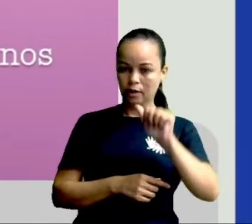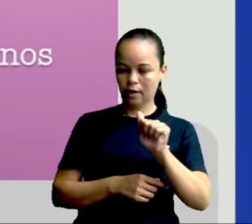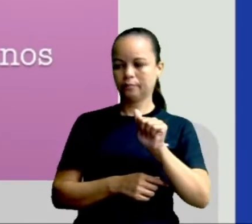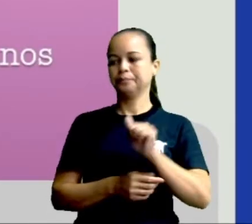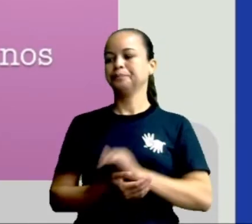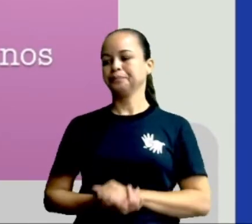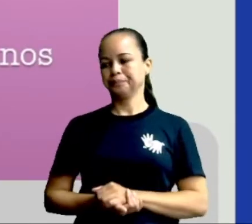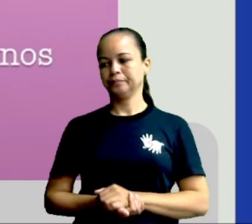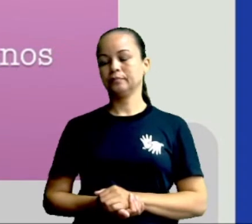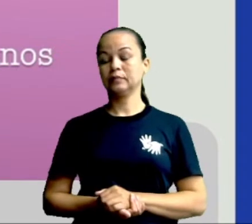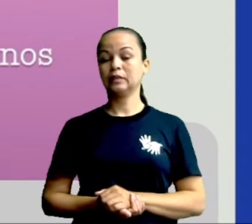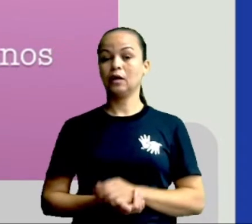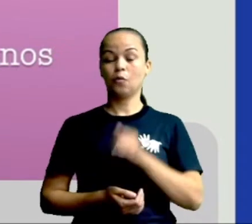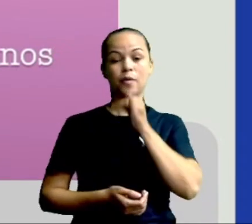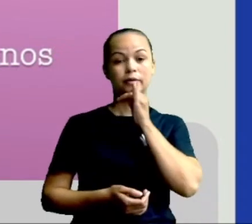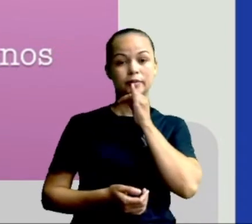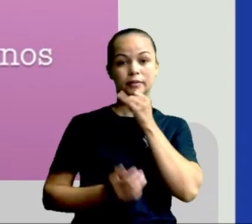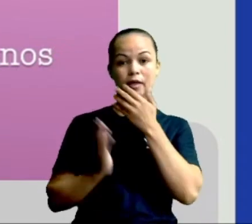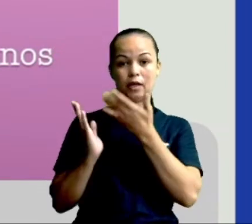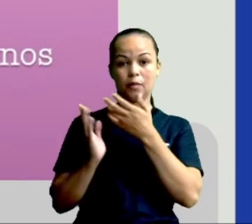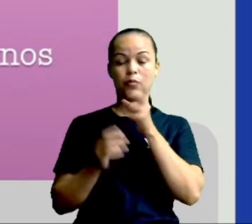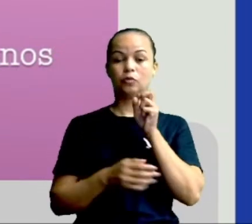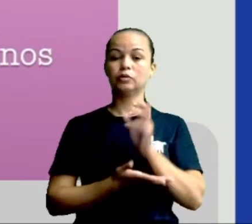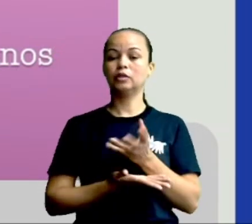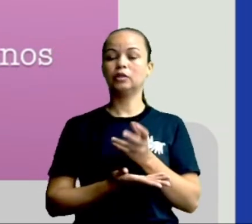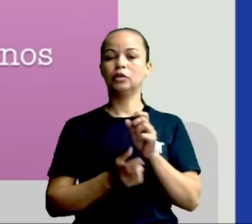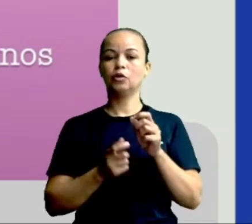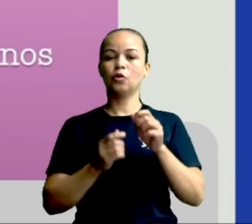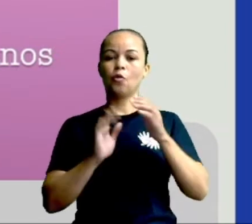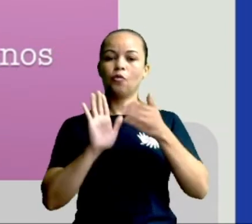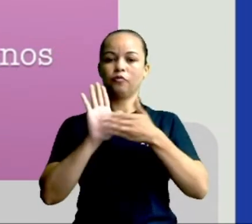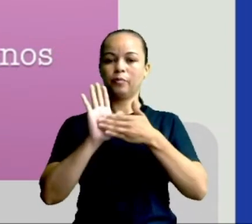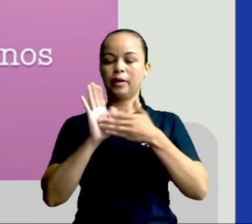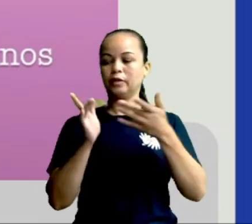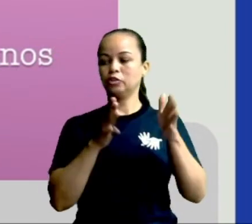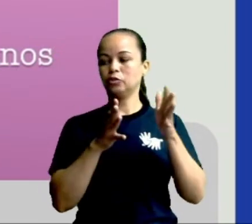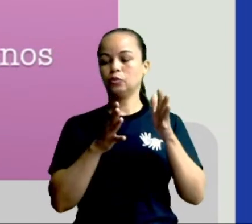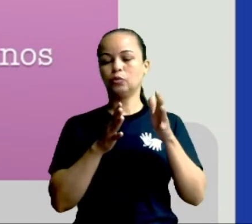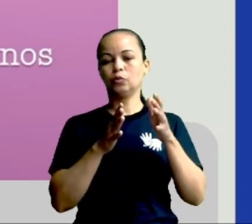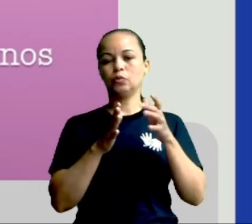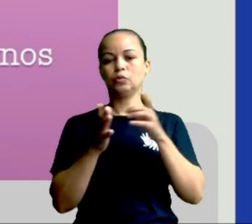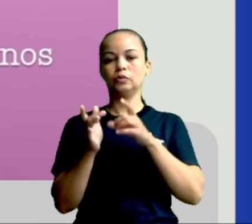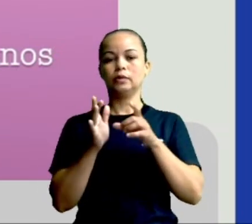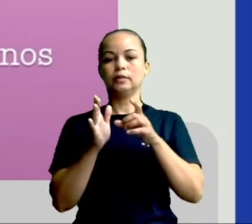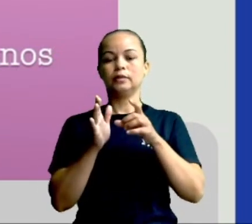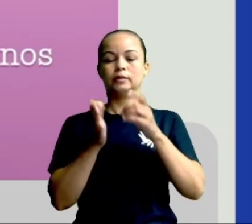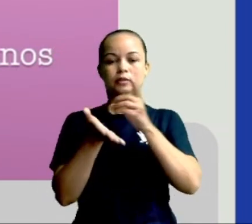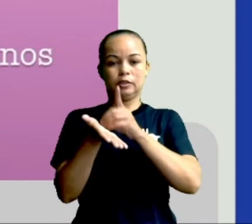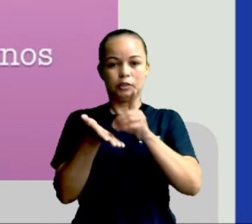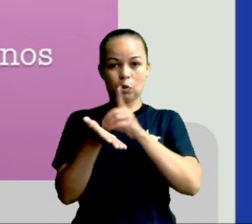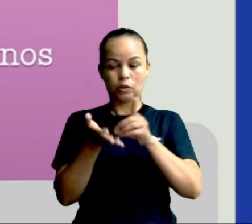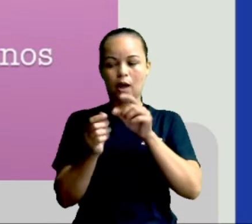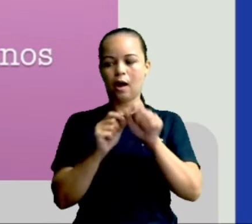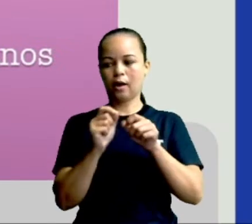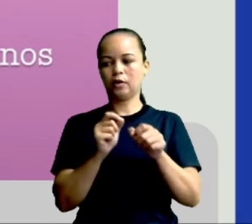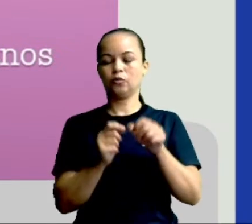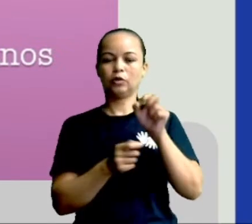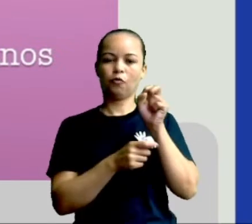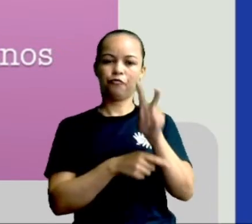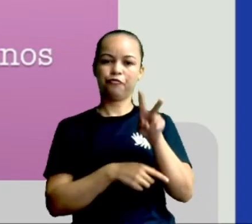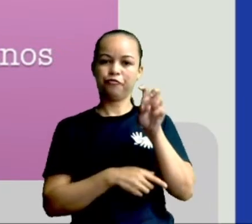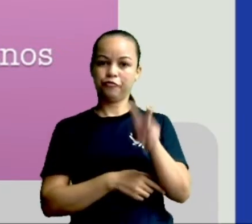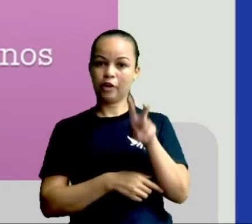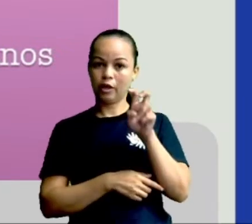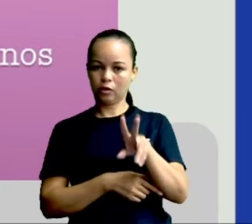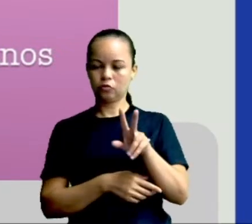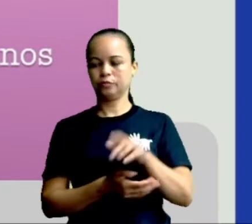Aqui um exemplo. É um exemplo de um verbete, de um dicionário, e ele diz o seguinte, vírus. Percebam que ele vai trazer